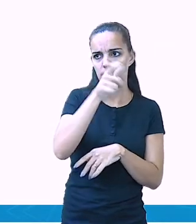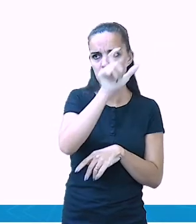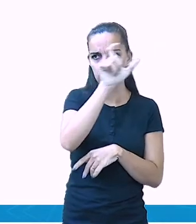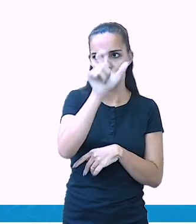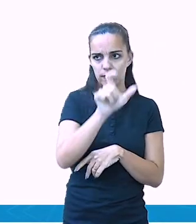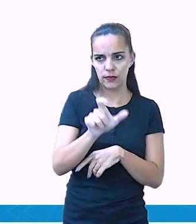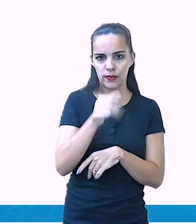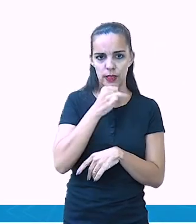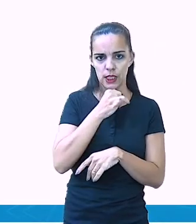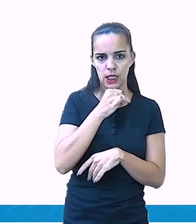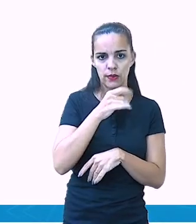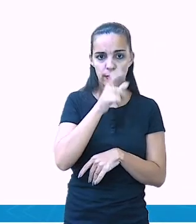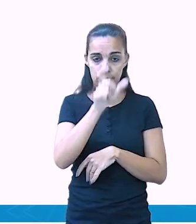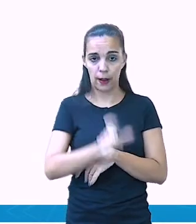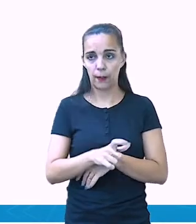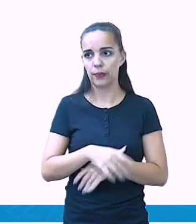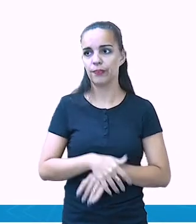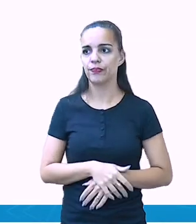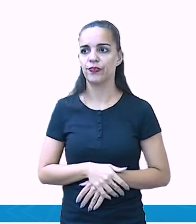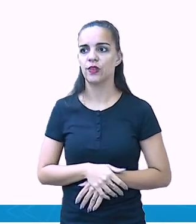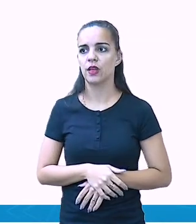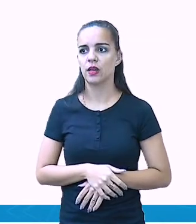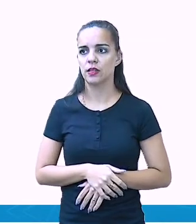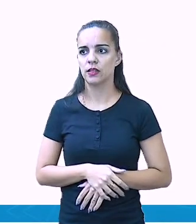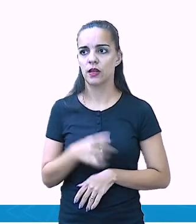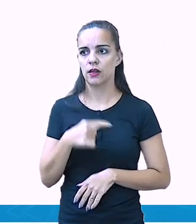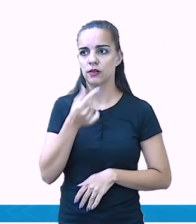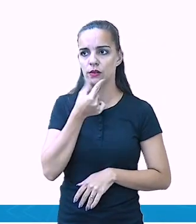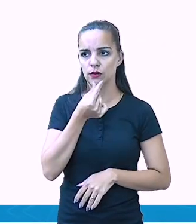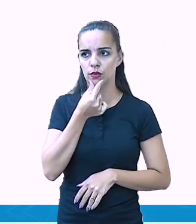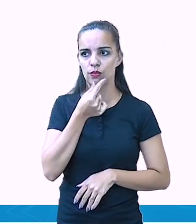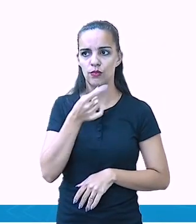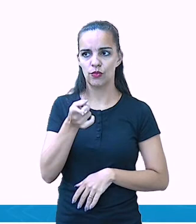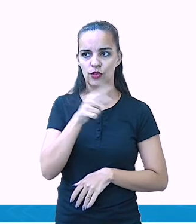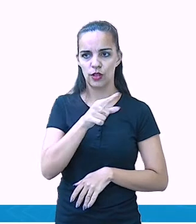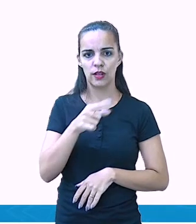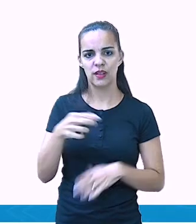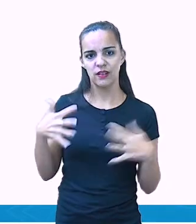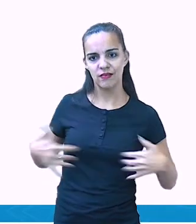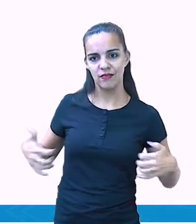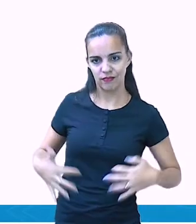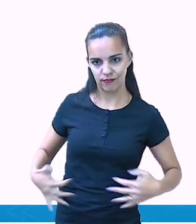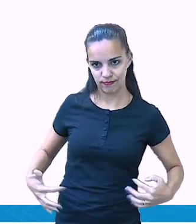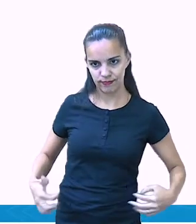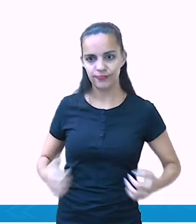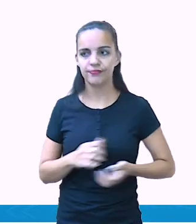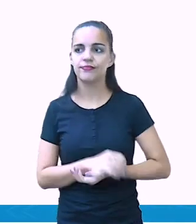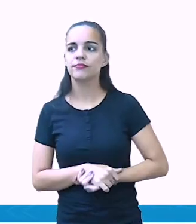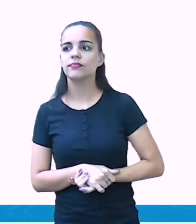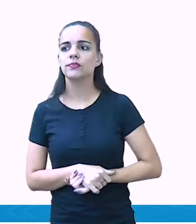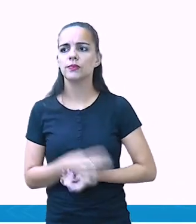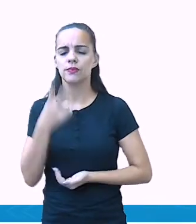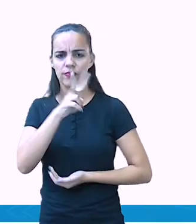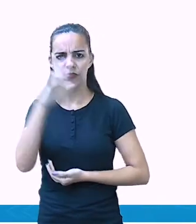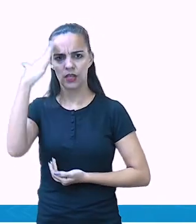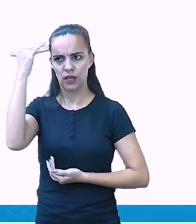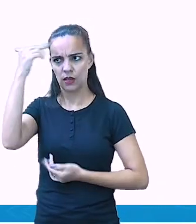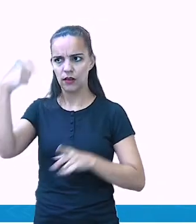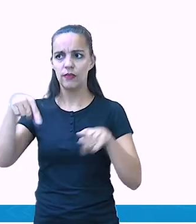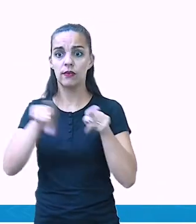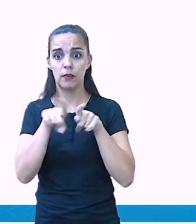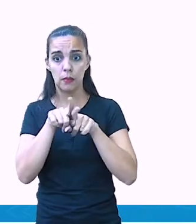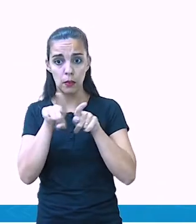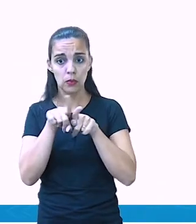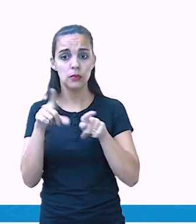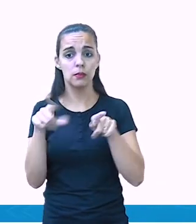o primeiro exemplo que eu trouxe para vocês, daquele gato Garfield, né? Que todo mundo conhece e ele é famoso também nas histórias